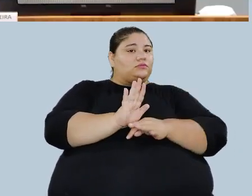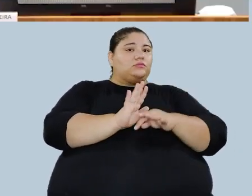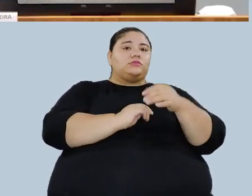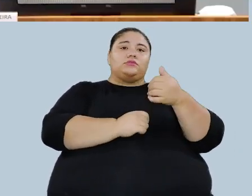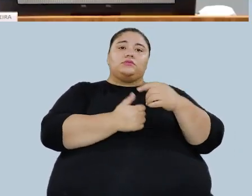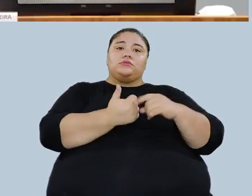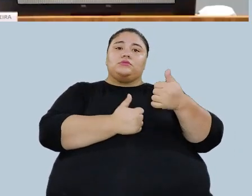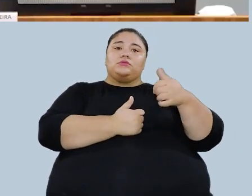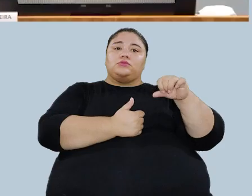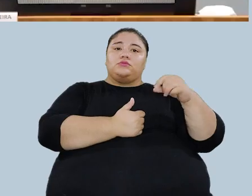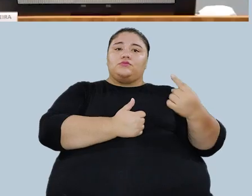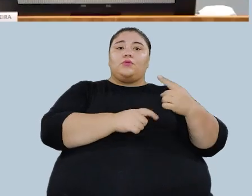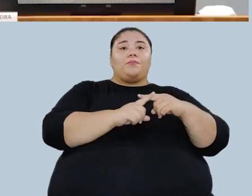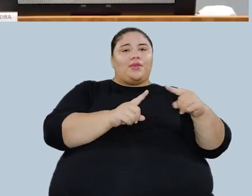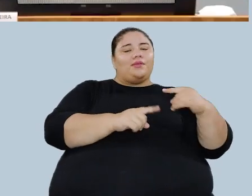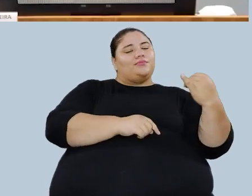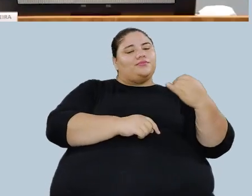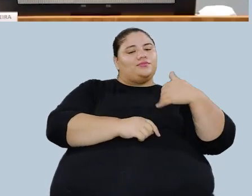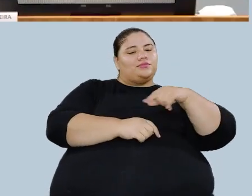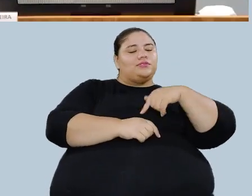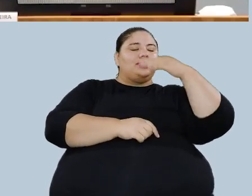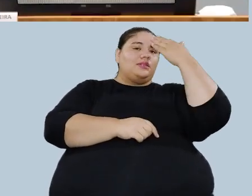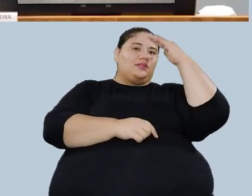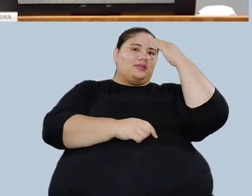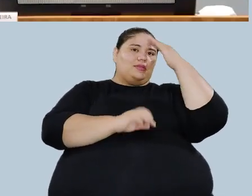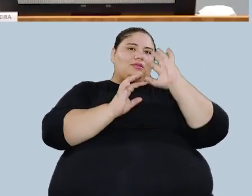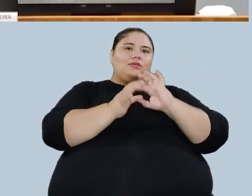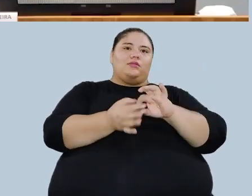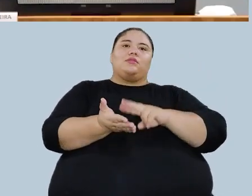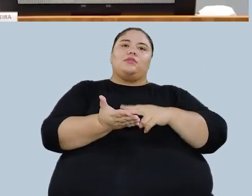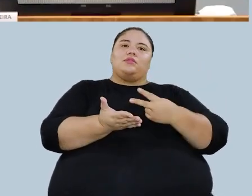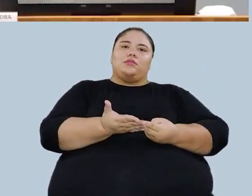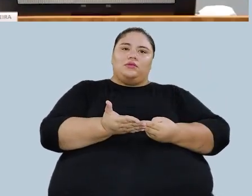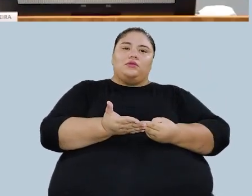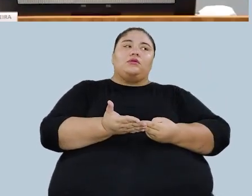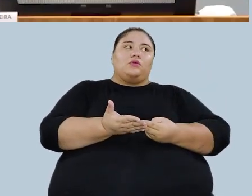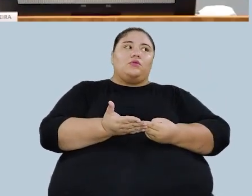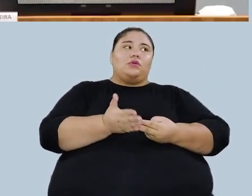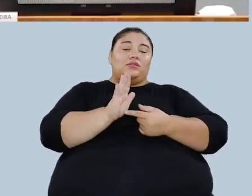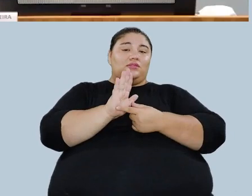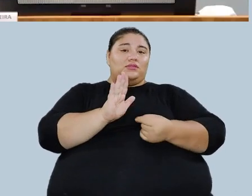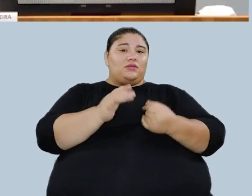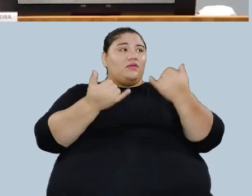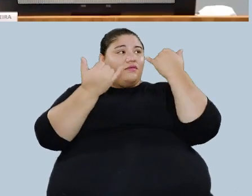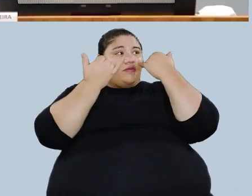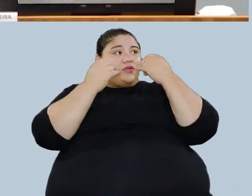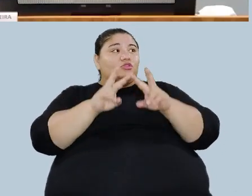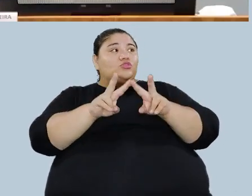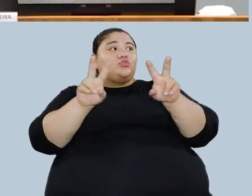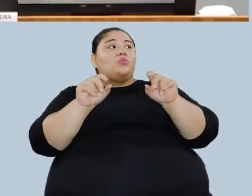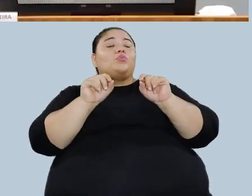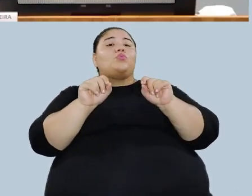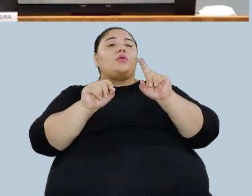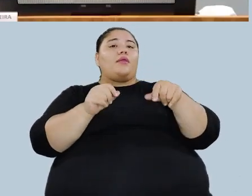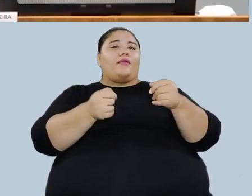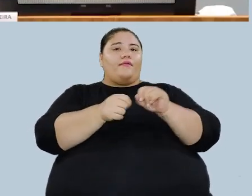191, mas é redundante entender que, ao destacar as informações sobre o que é a